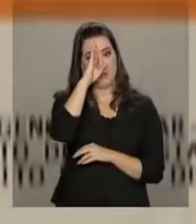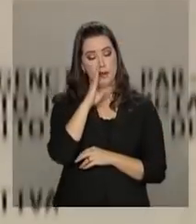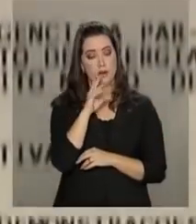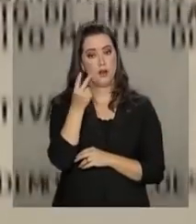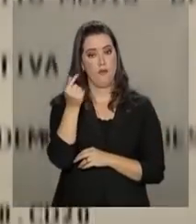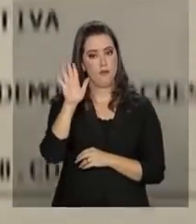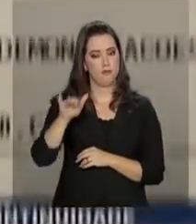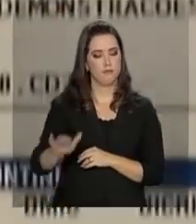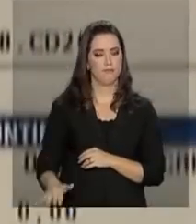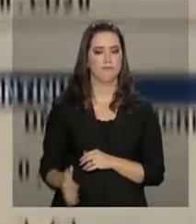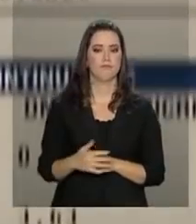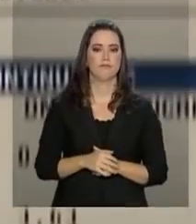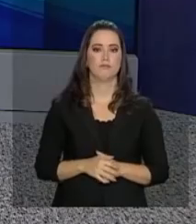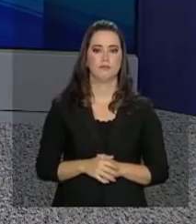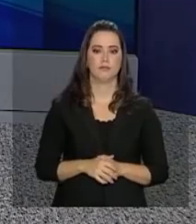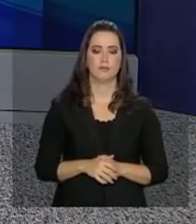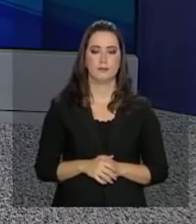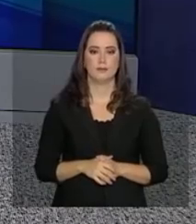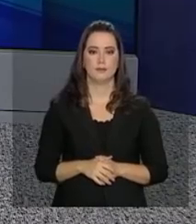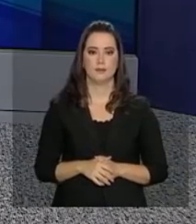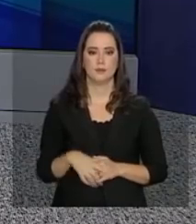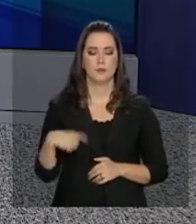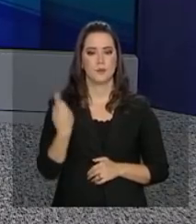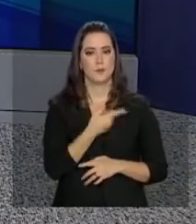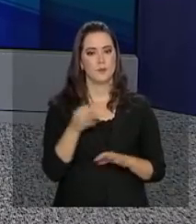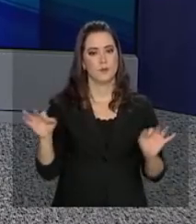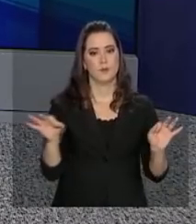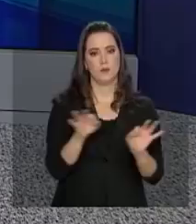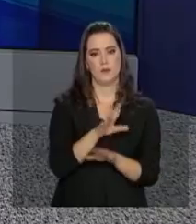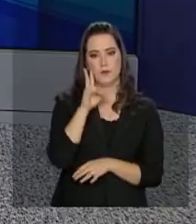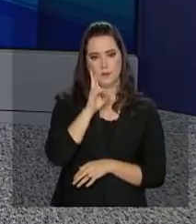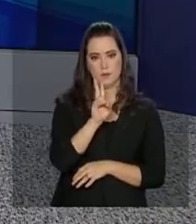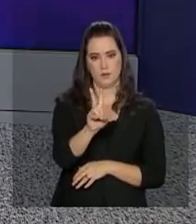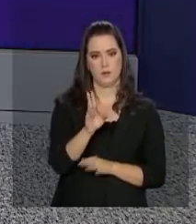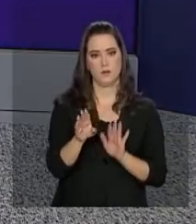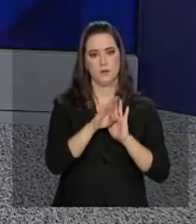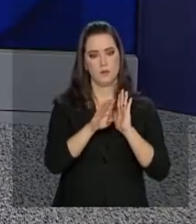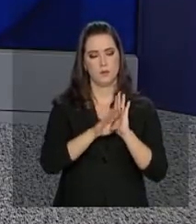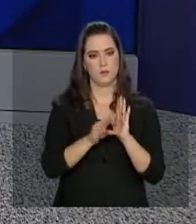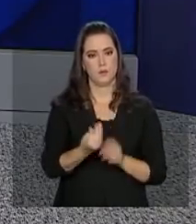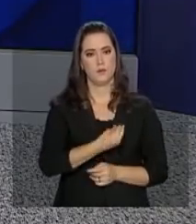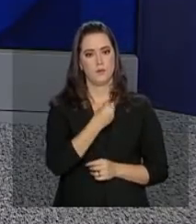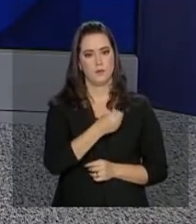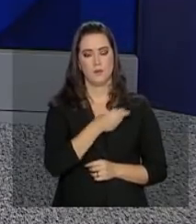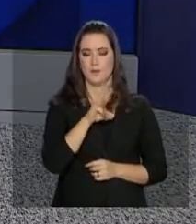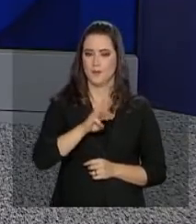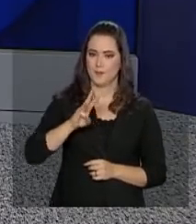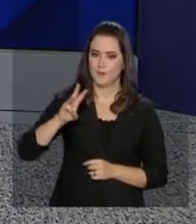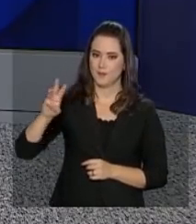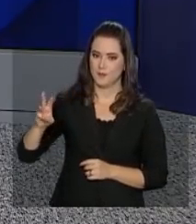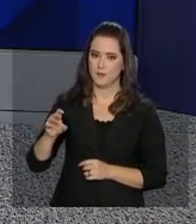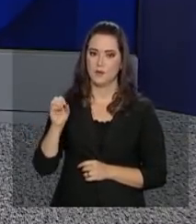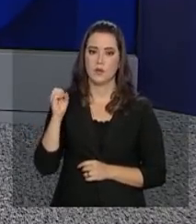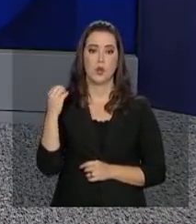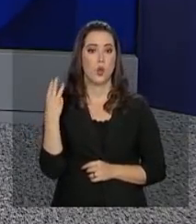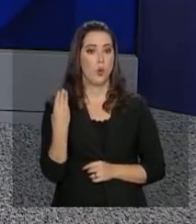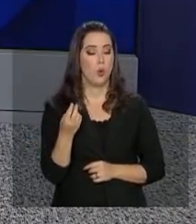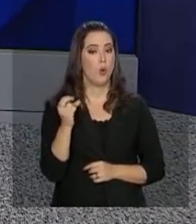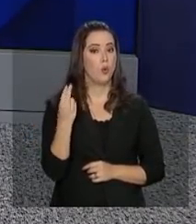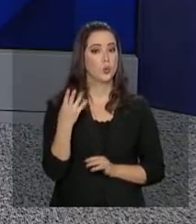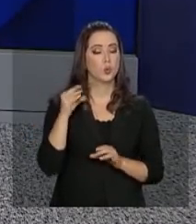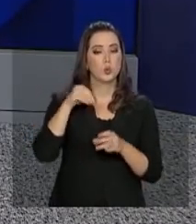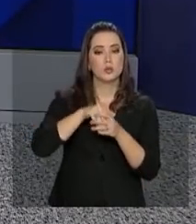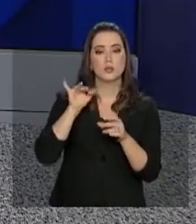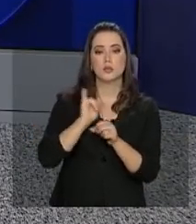E menos gastos no fim do mês. Nós ficamos por aqui. Você acompanha a nossa programação ao vivo pelo site da NBR. E